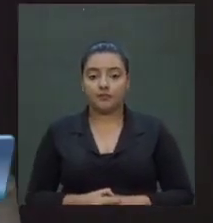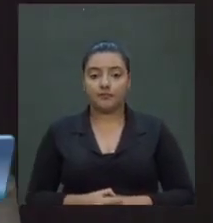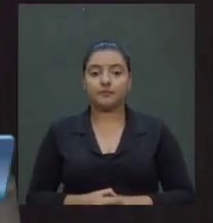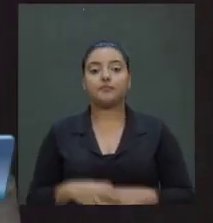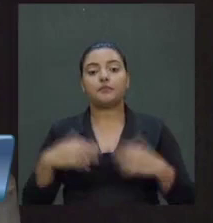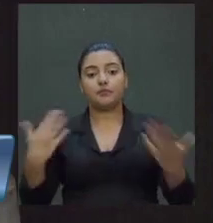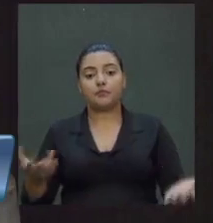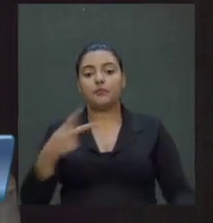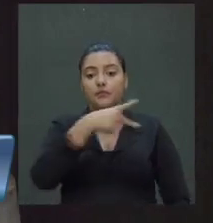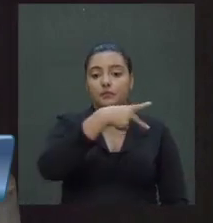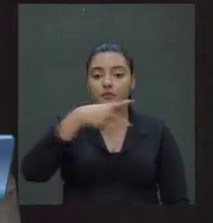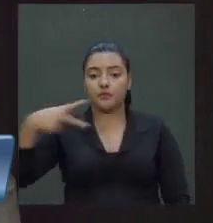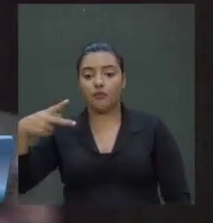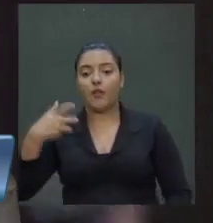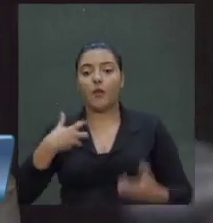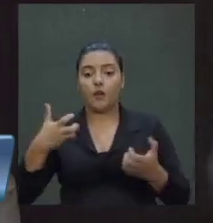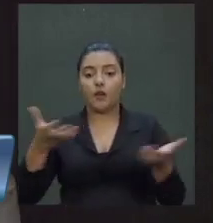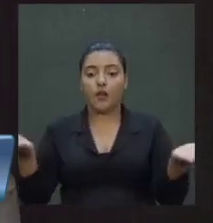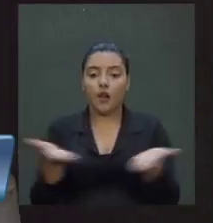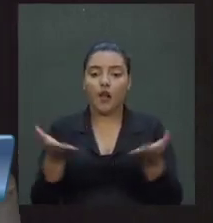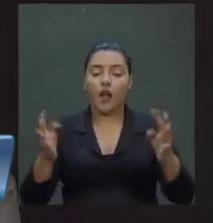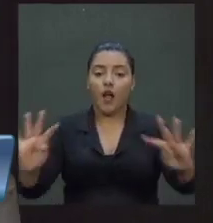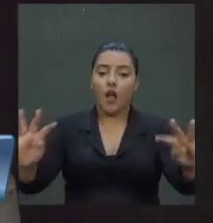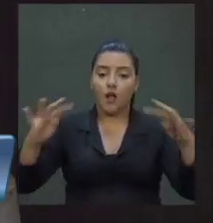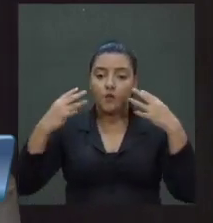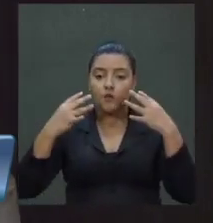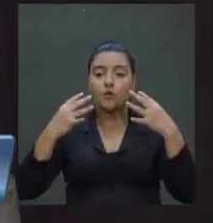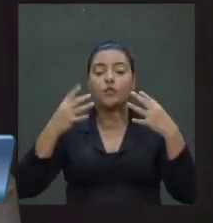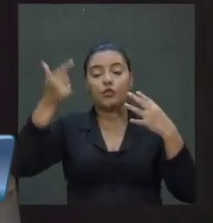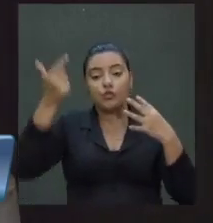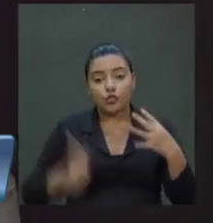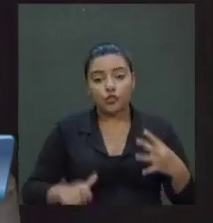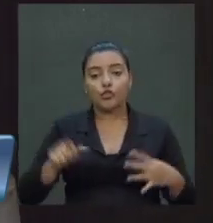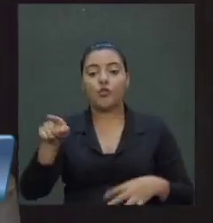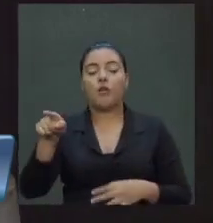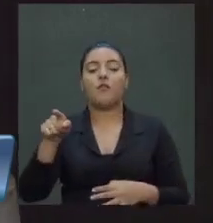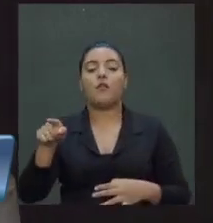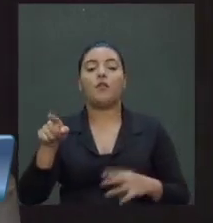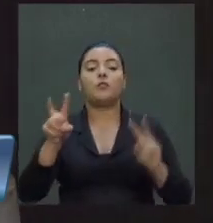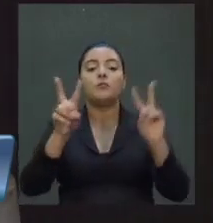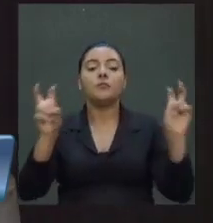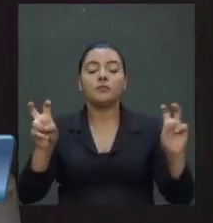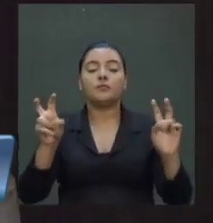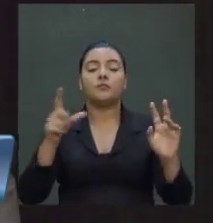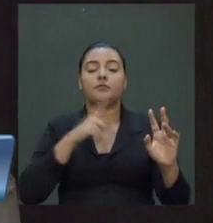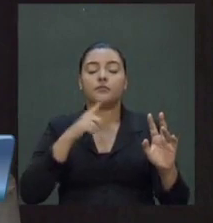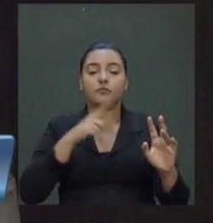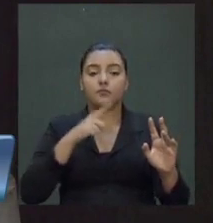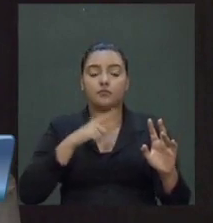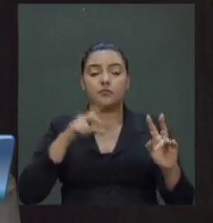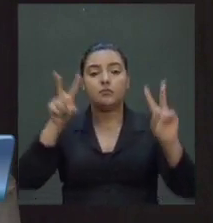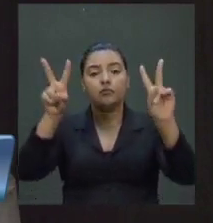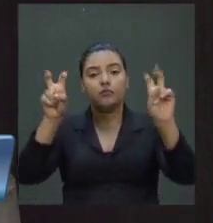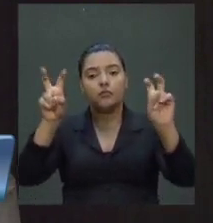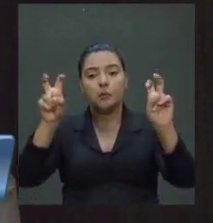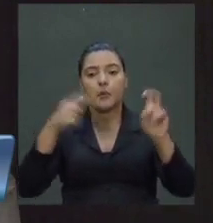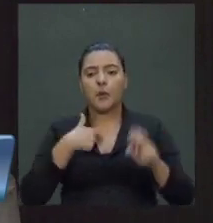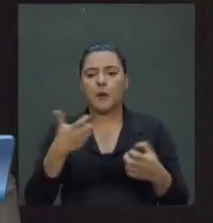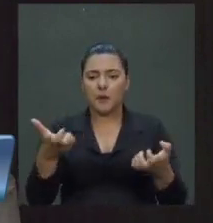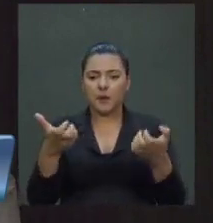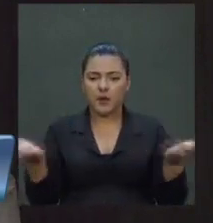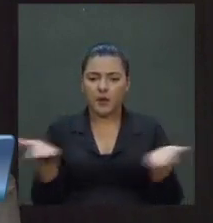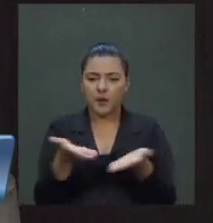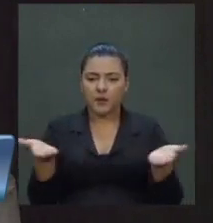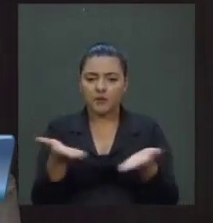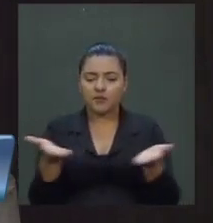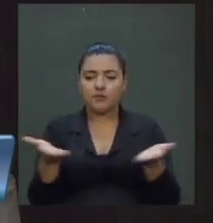Senhor presidente, eu queria a atenção redobrada do plenário em razão desse tema. Eu queria aqui,